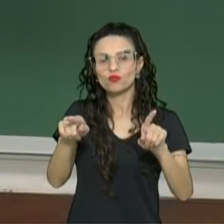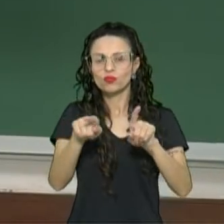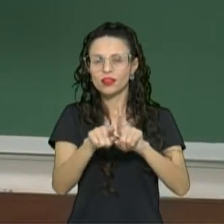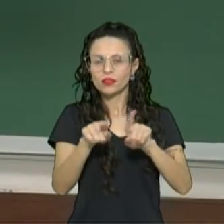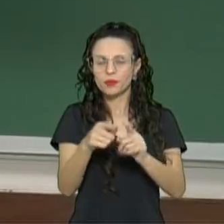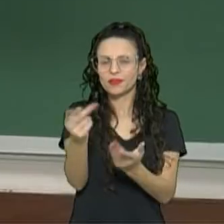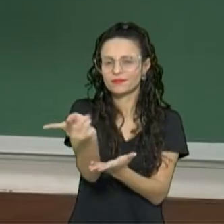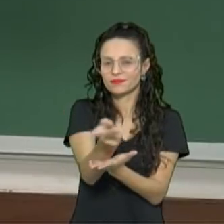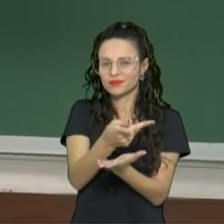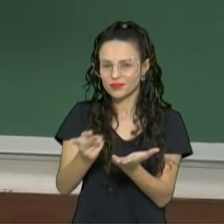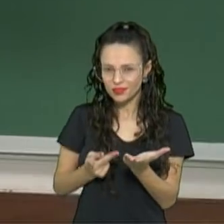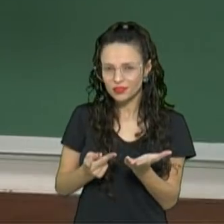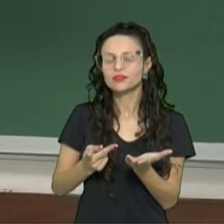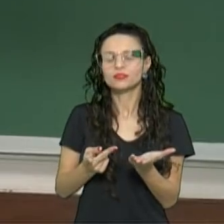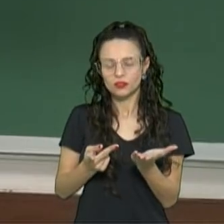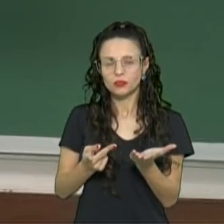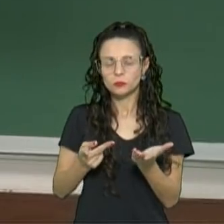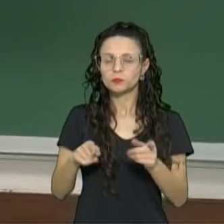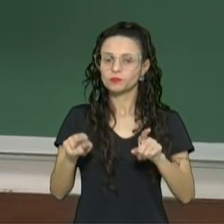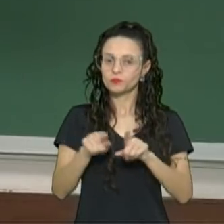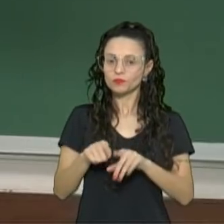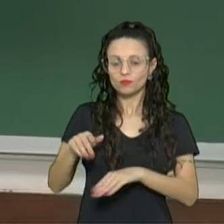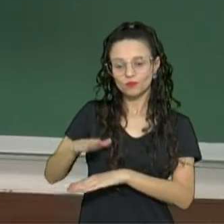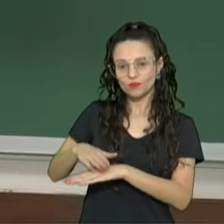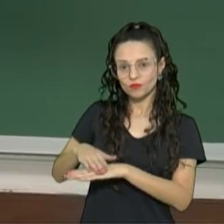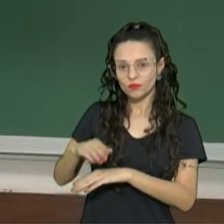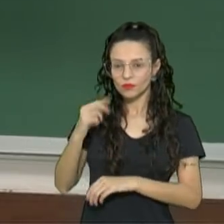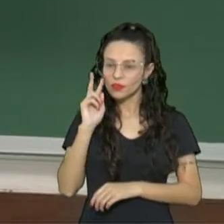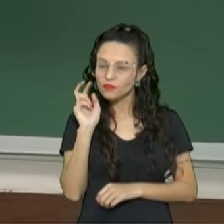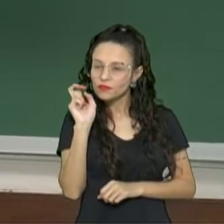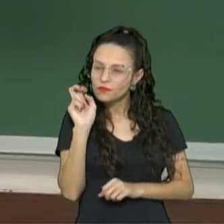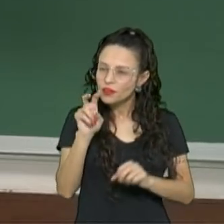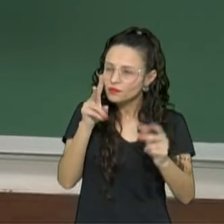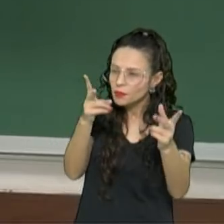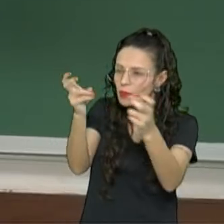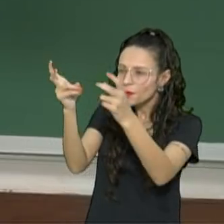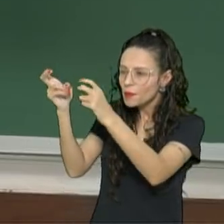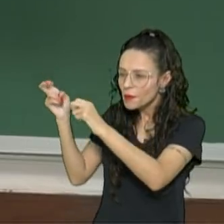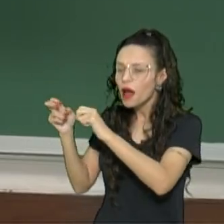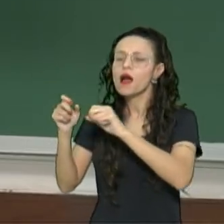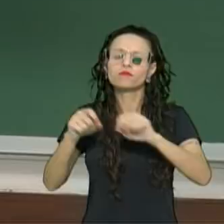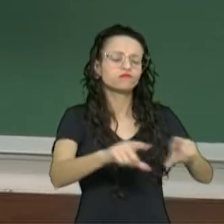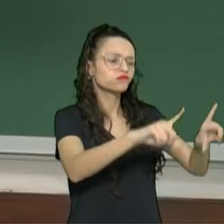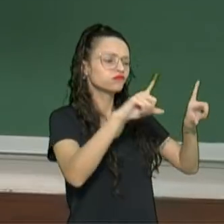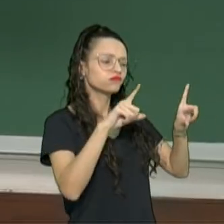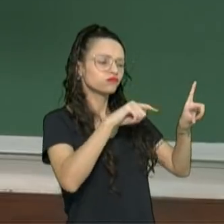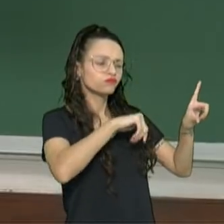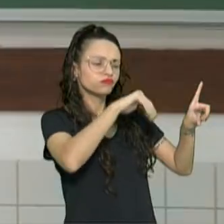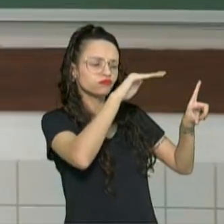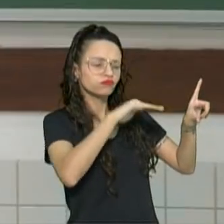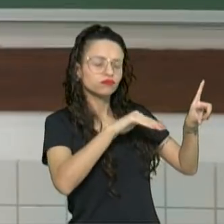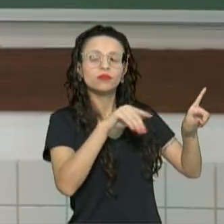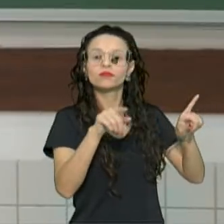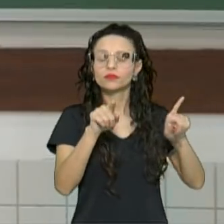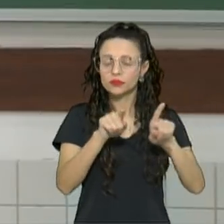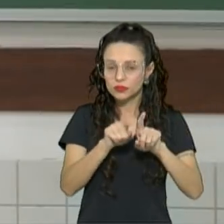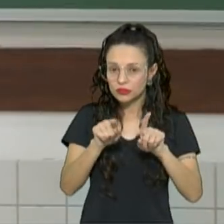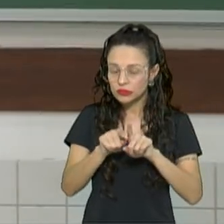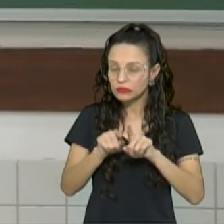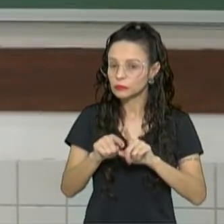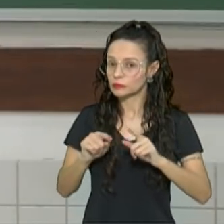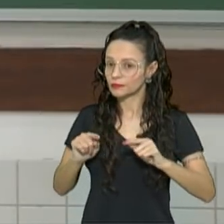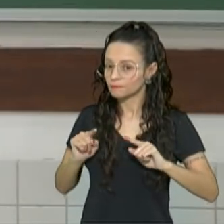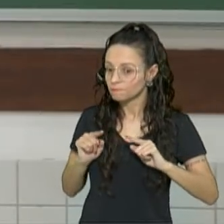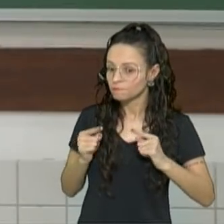desenhos, o que eles estavam vendo, Então, diversos artistas viajantes, e eles também enfrentavam